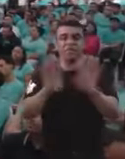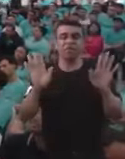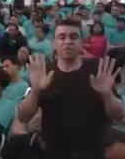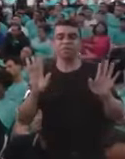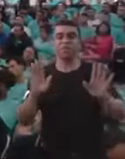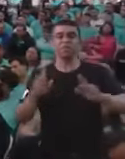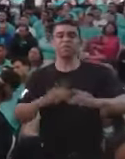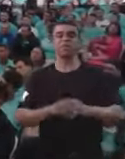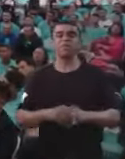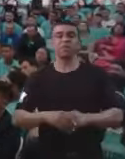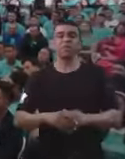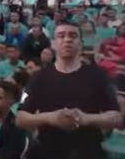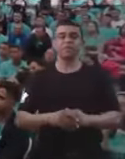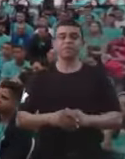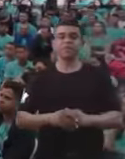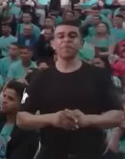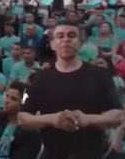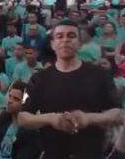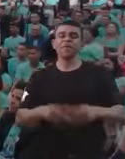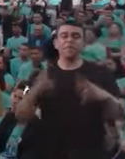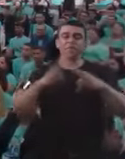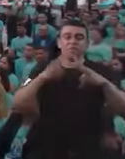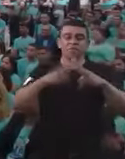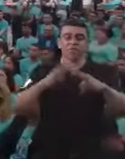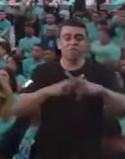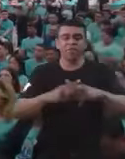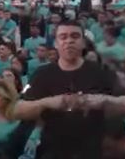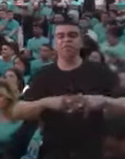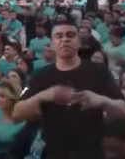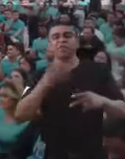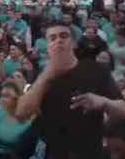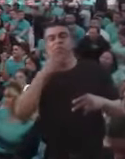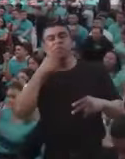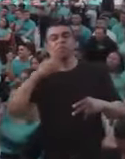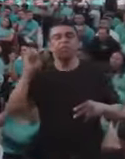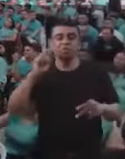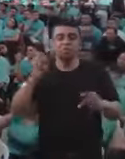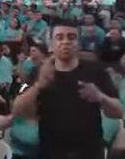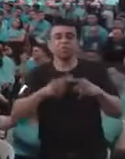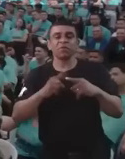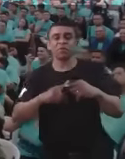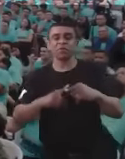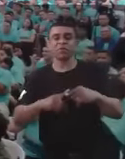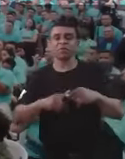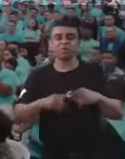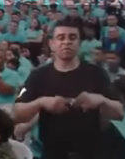tudo. Maria preguiçosa, vem me ajudar. Brigando, meu Deus.